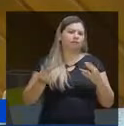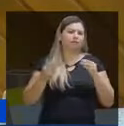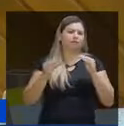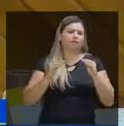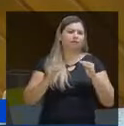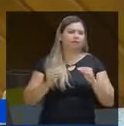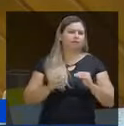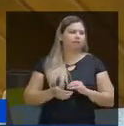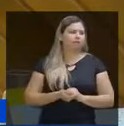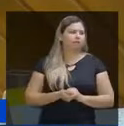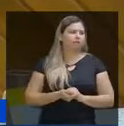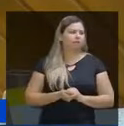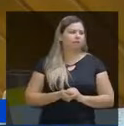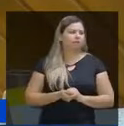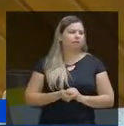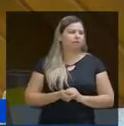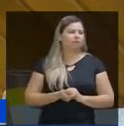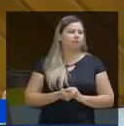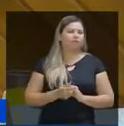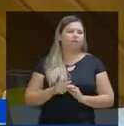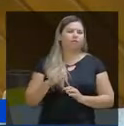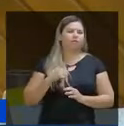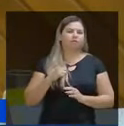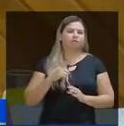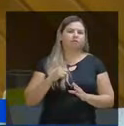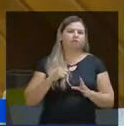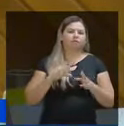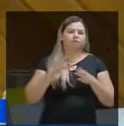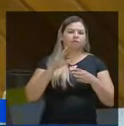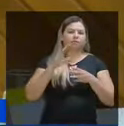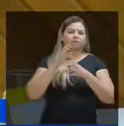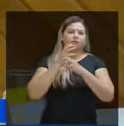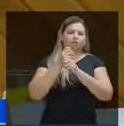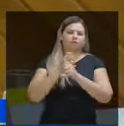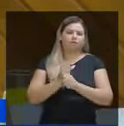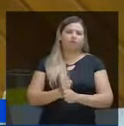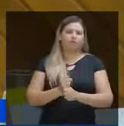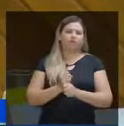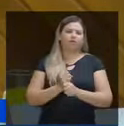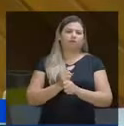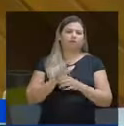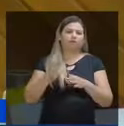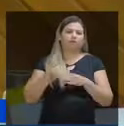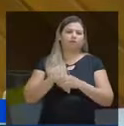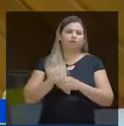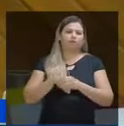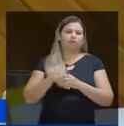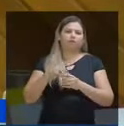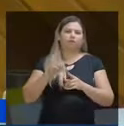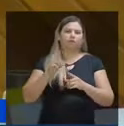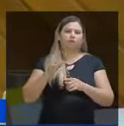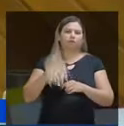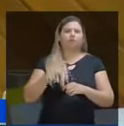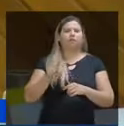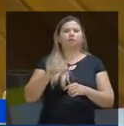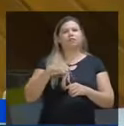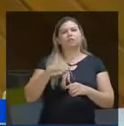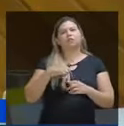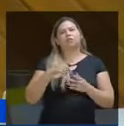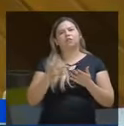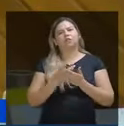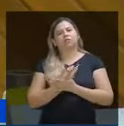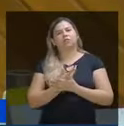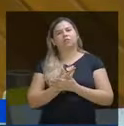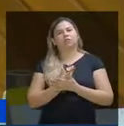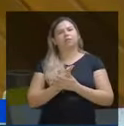verifica a existência de qualquer multa eleitoral imposta recorrente, né? Essa, sim, seria capaz de sejar a ausência de